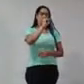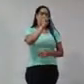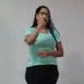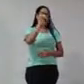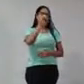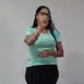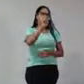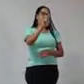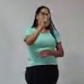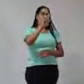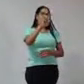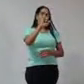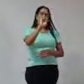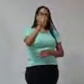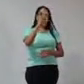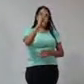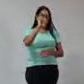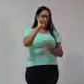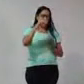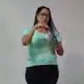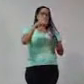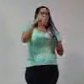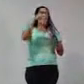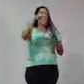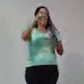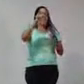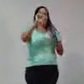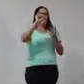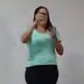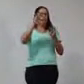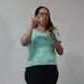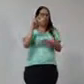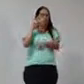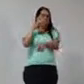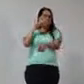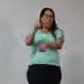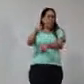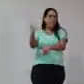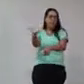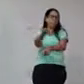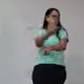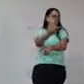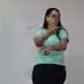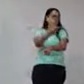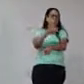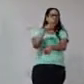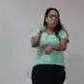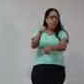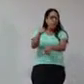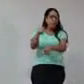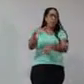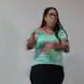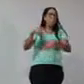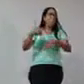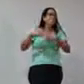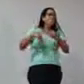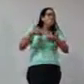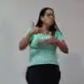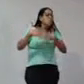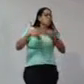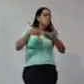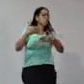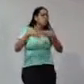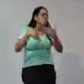dois anos e meio. Uma pessoa maravilhosa, a Clau Paranhos. E ela estava na